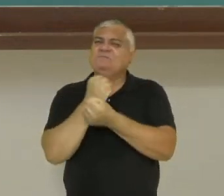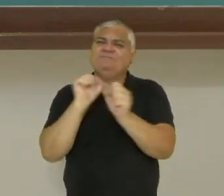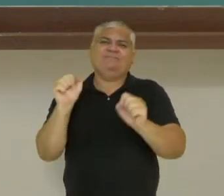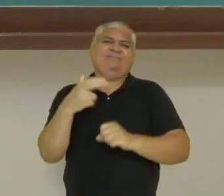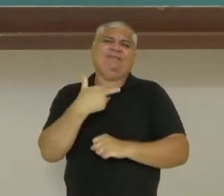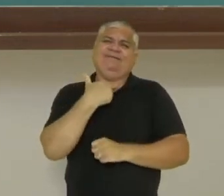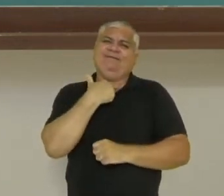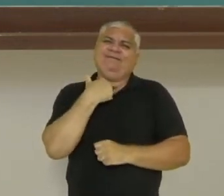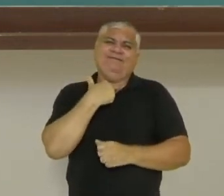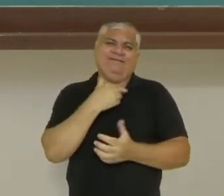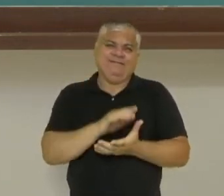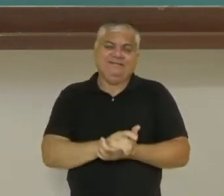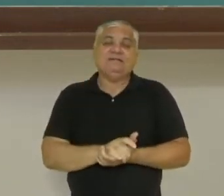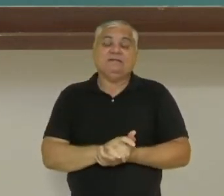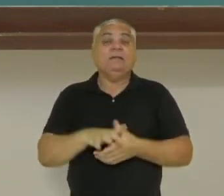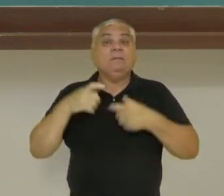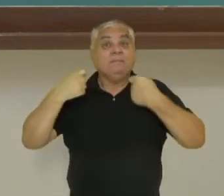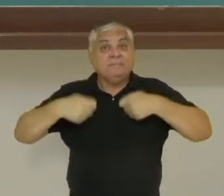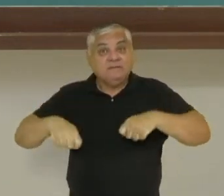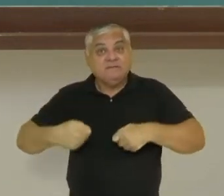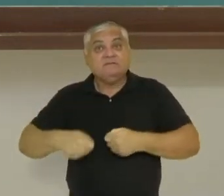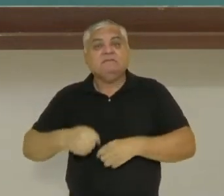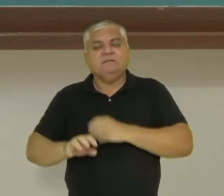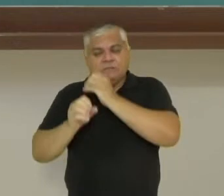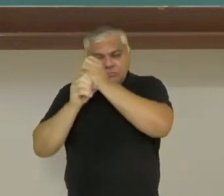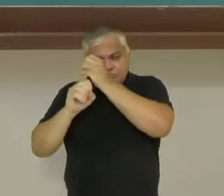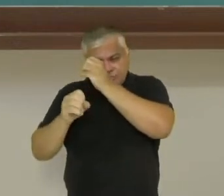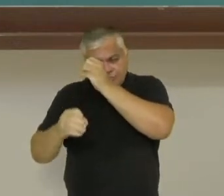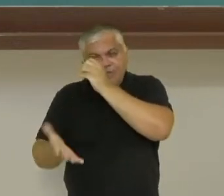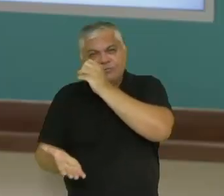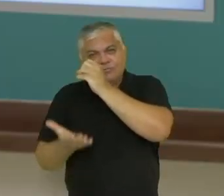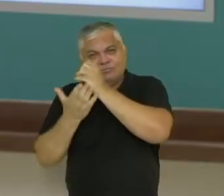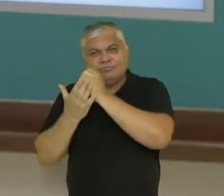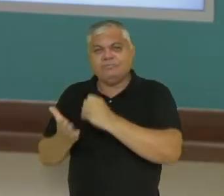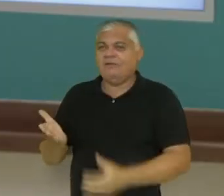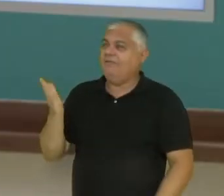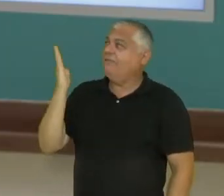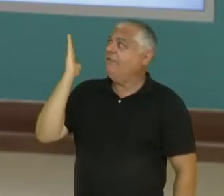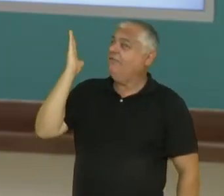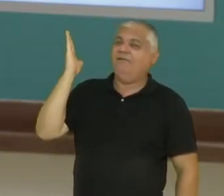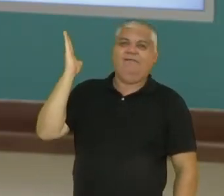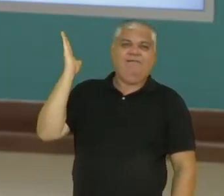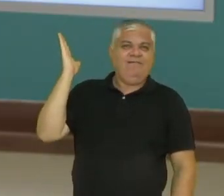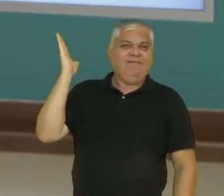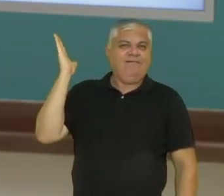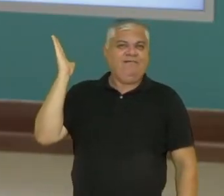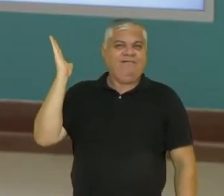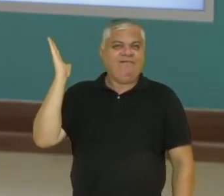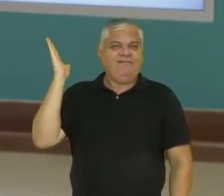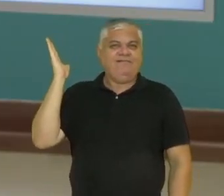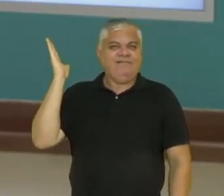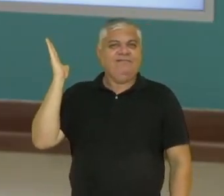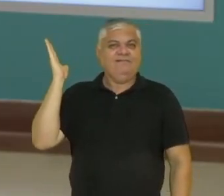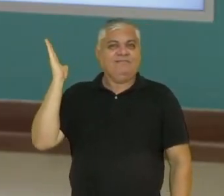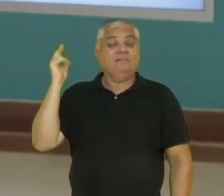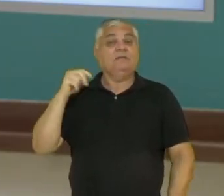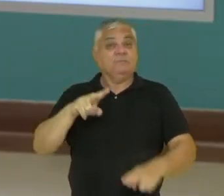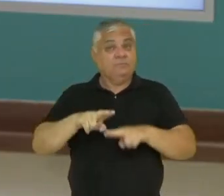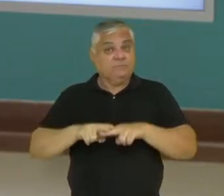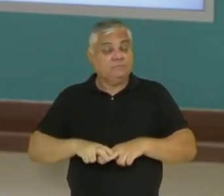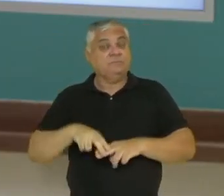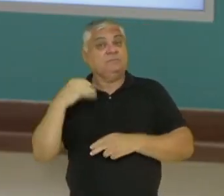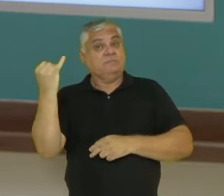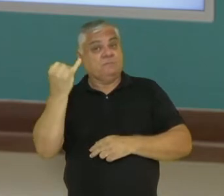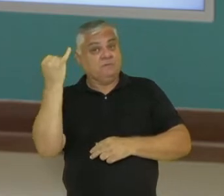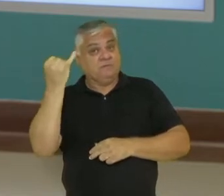minúsculas sem o auxílio de um instrumento como este, de um microscópio. Por isso, a importância